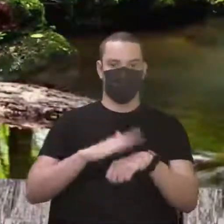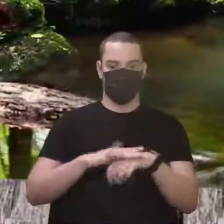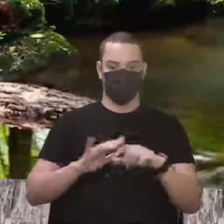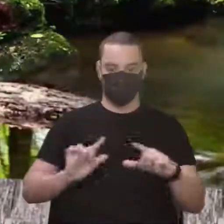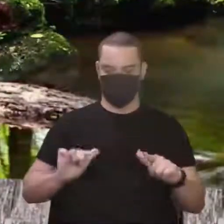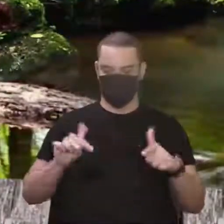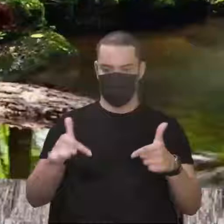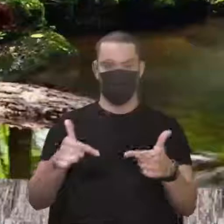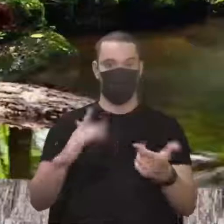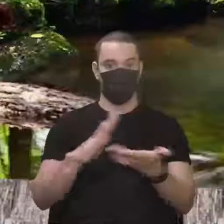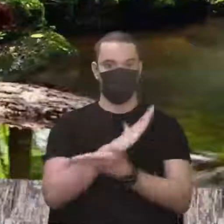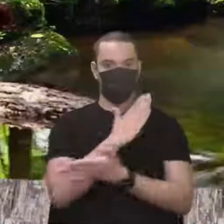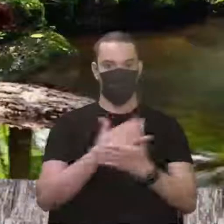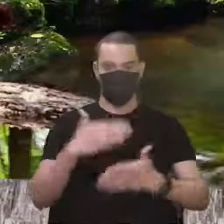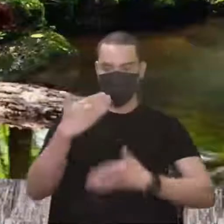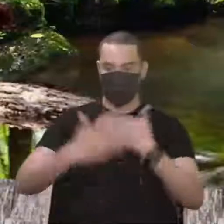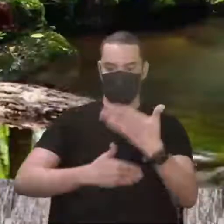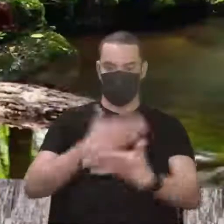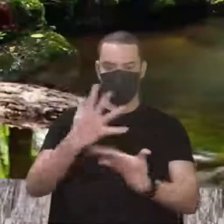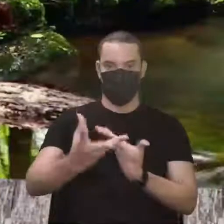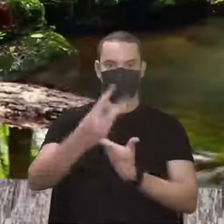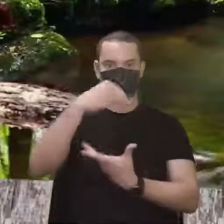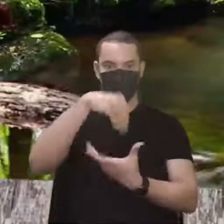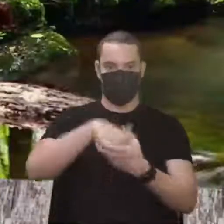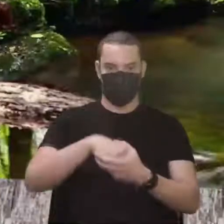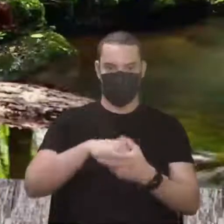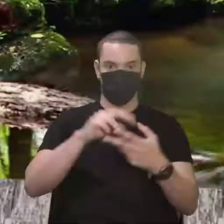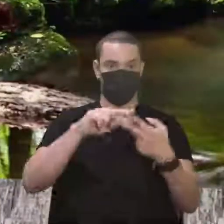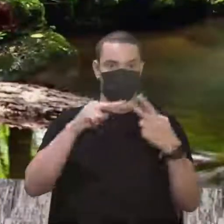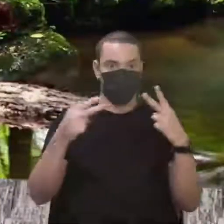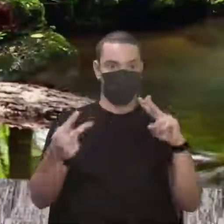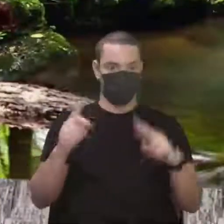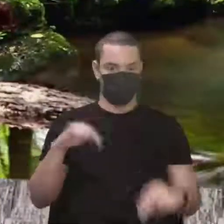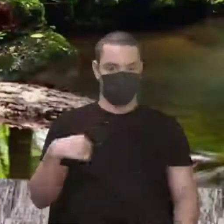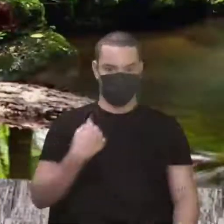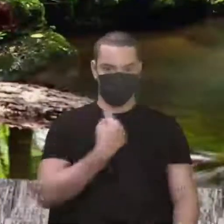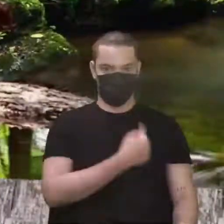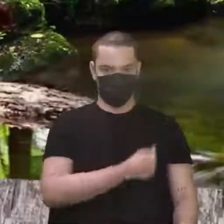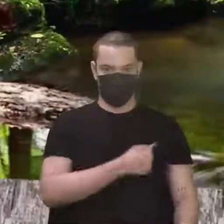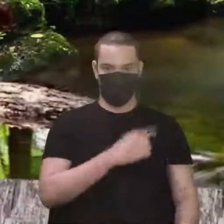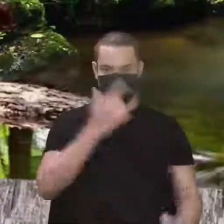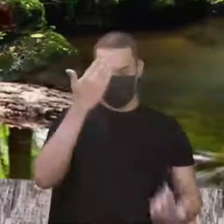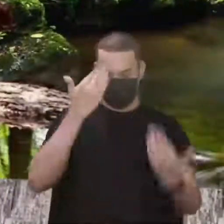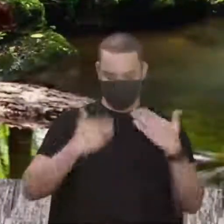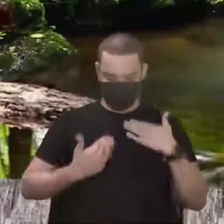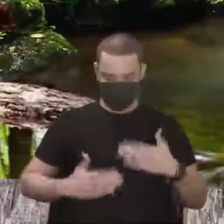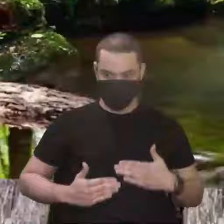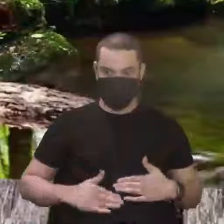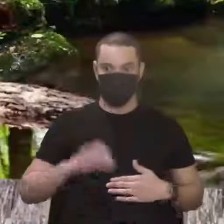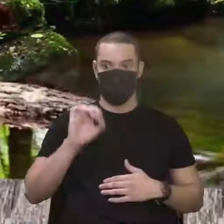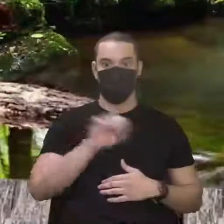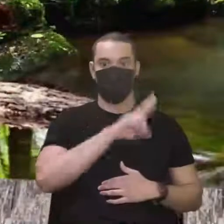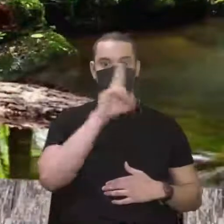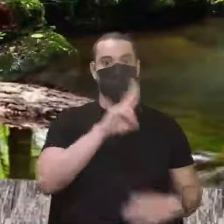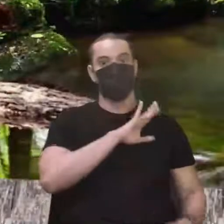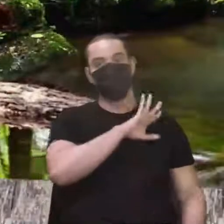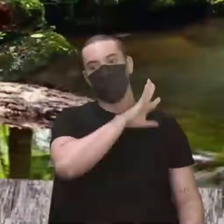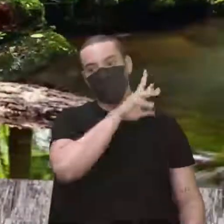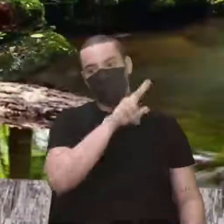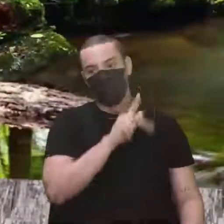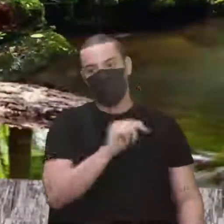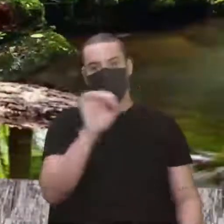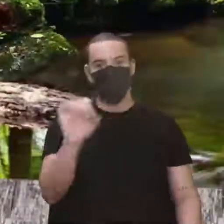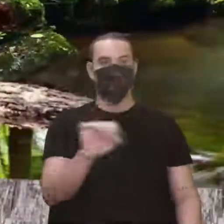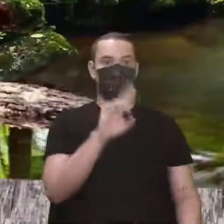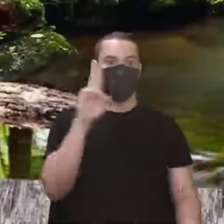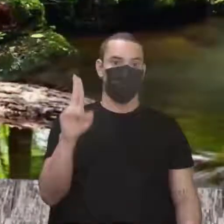agilidade em determinados processos, a inserção desses genes no nosso organismo, ou no organismo de um animal, ou no